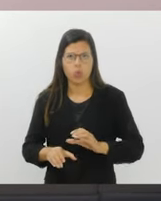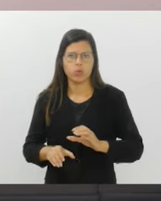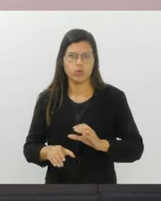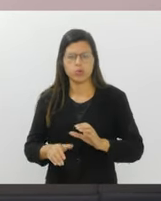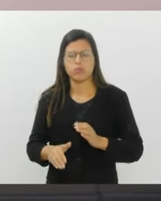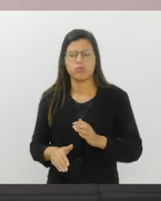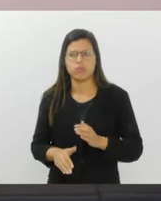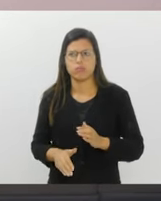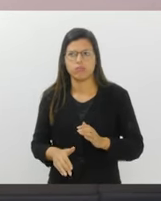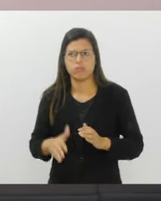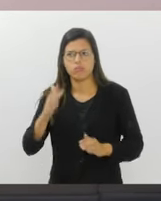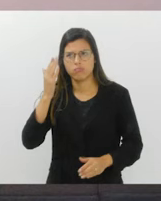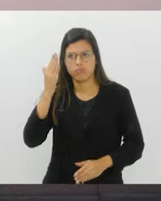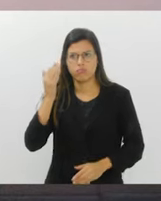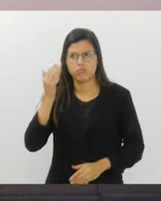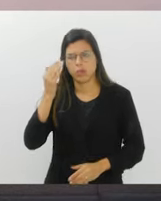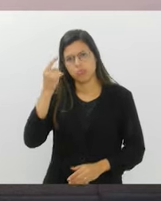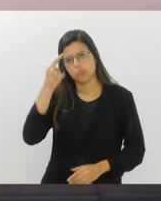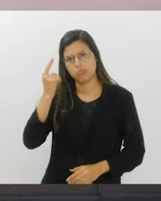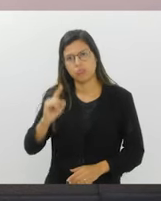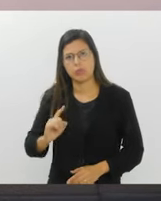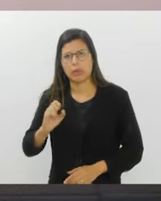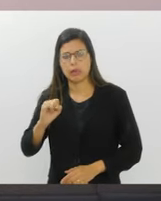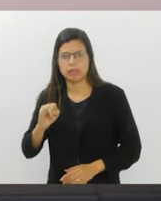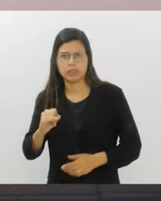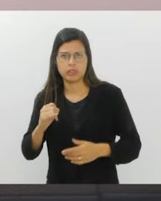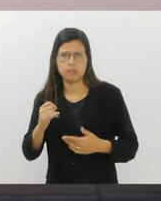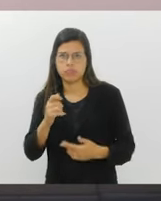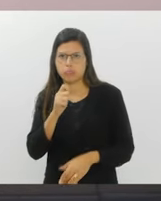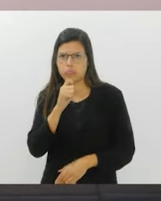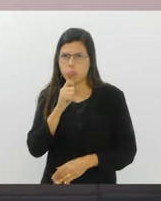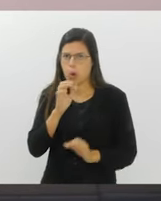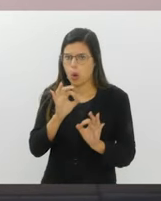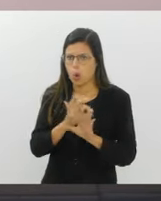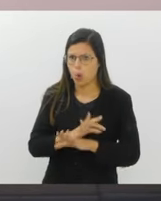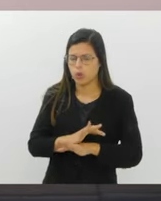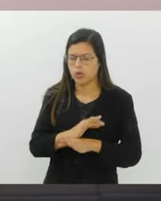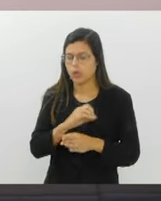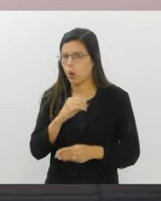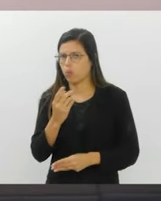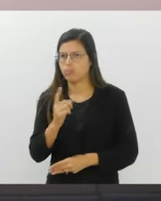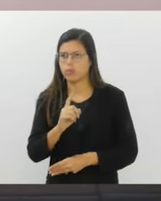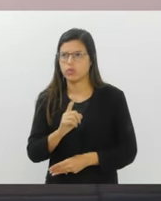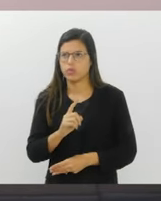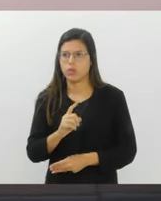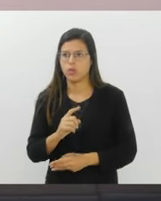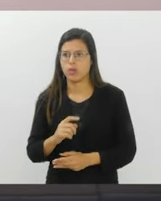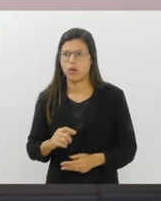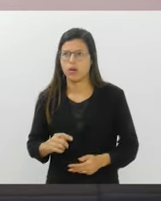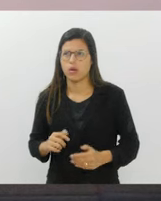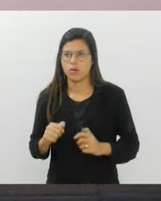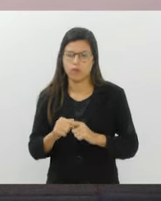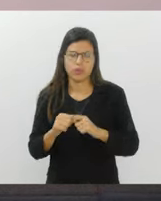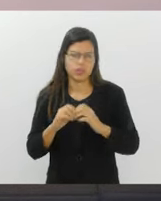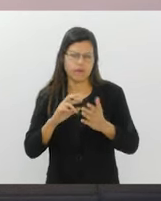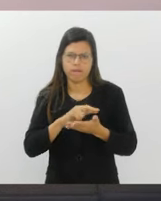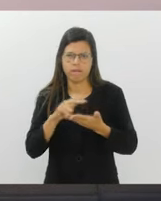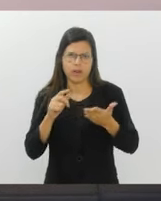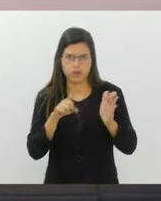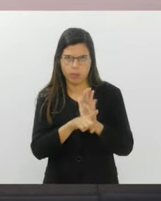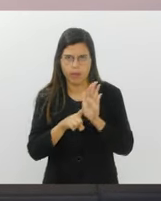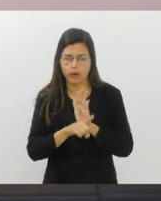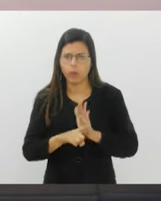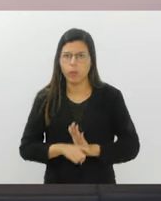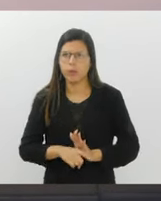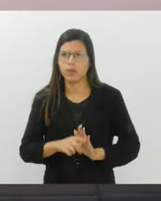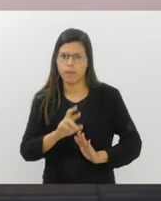equacionada ou se ainda está pendente, eu vou fazer todas e o senhor responde uma a uma. Porque essa